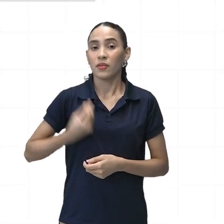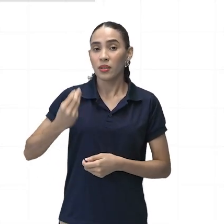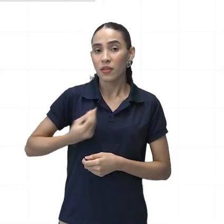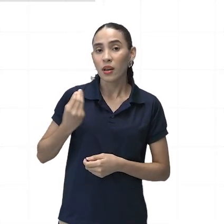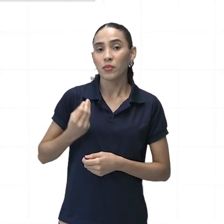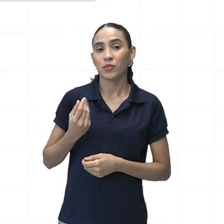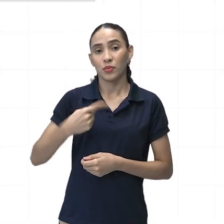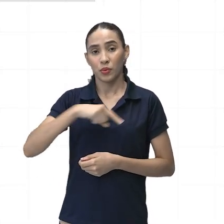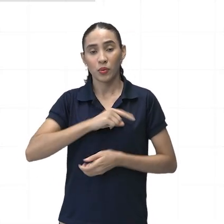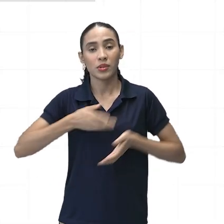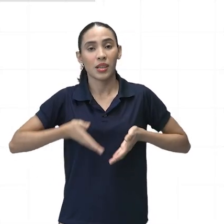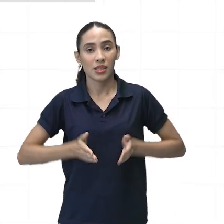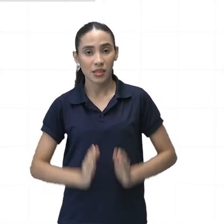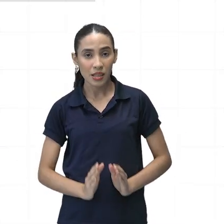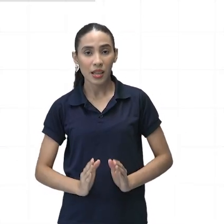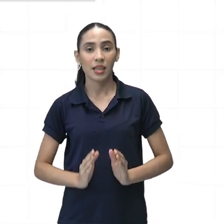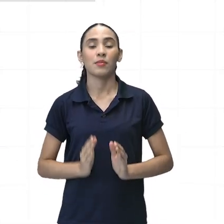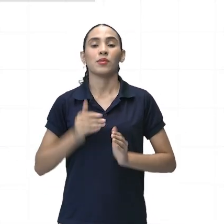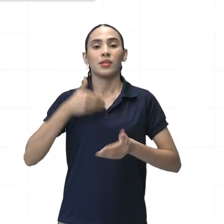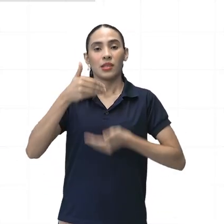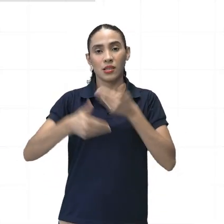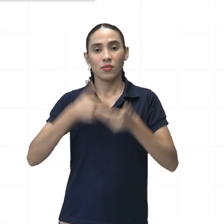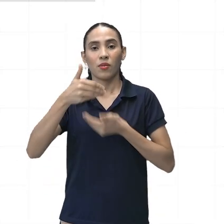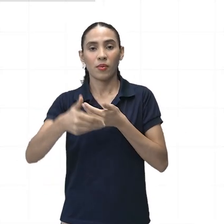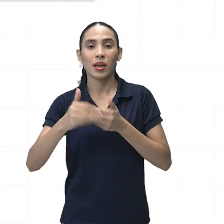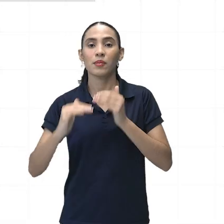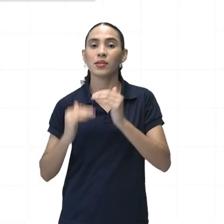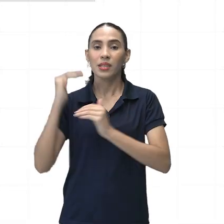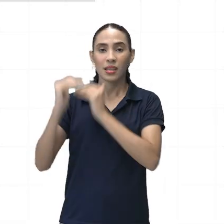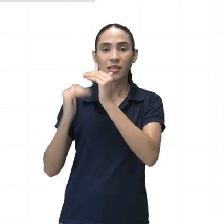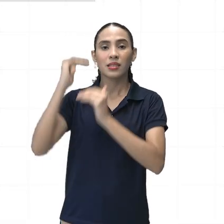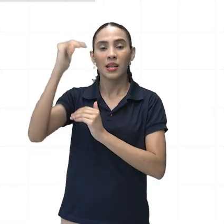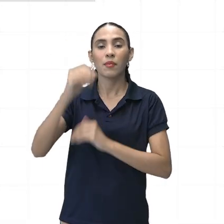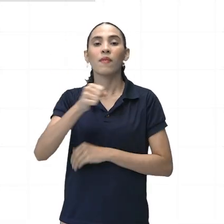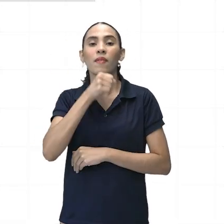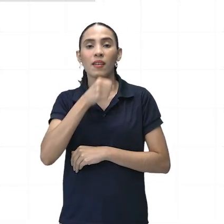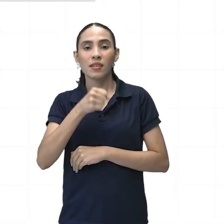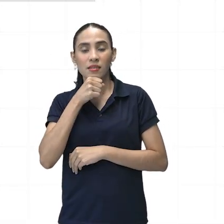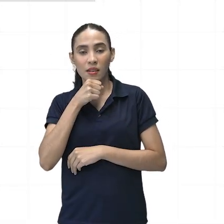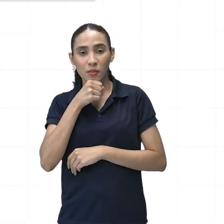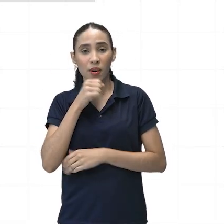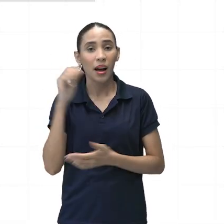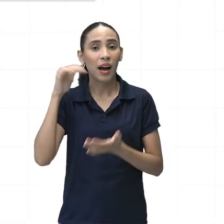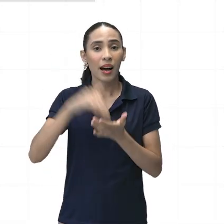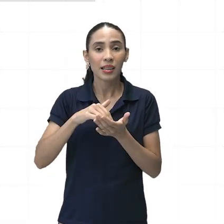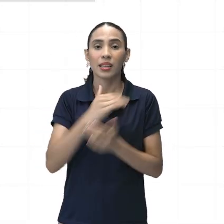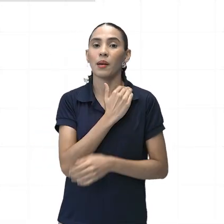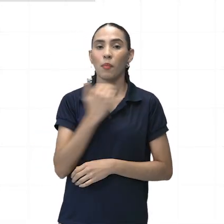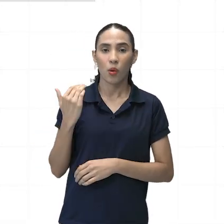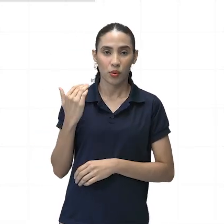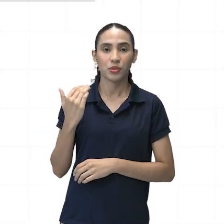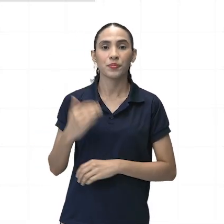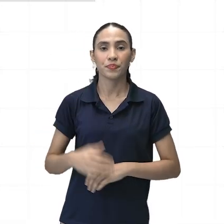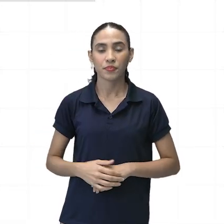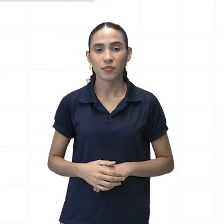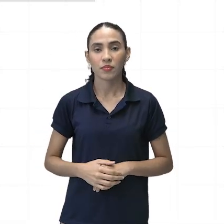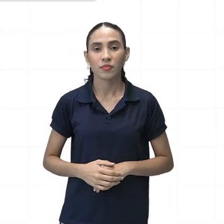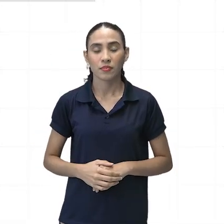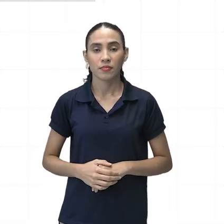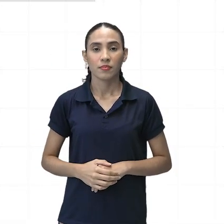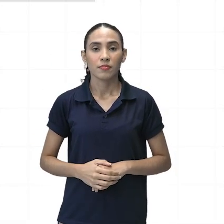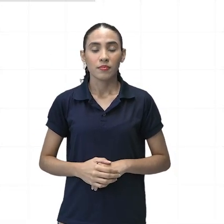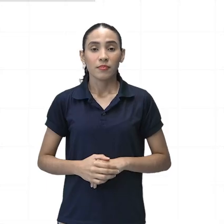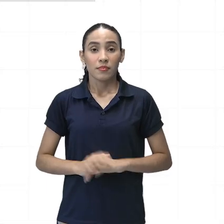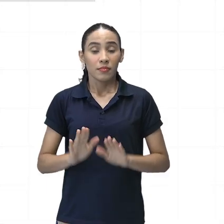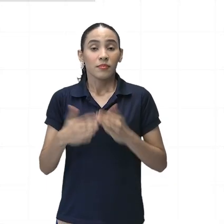no qual nós nascemos, nos desenvolvemos, crescemos, envelhecemos, até o seu declínio com o fenômeno da